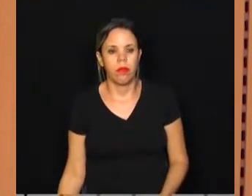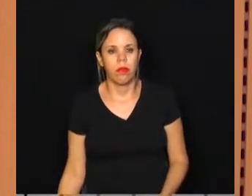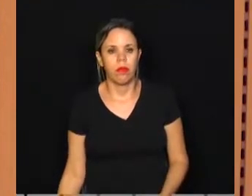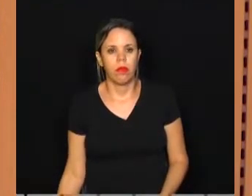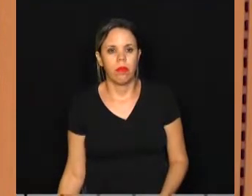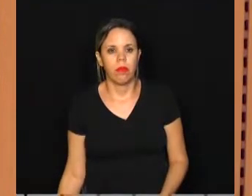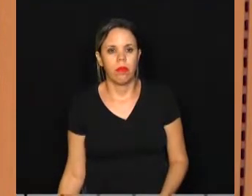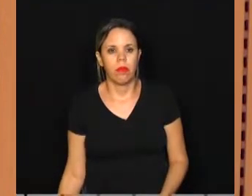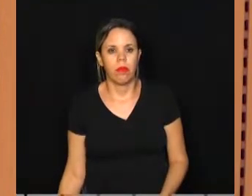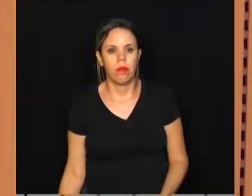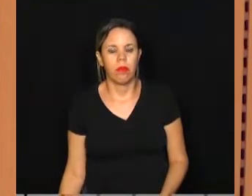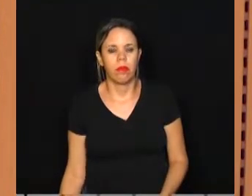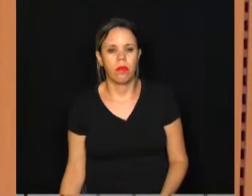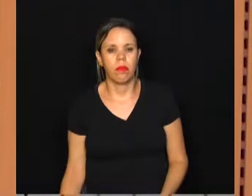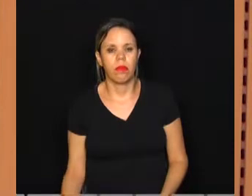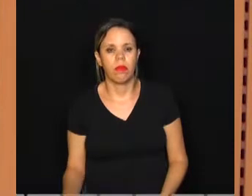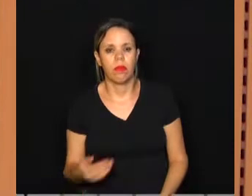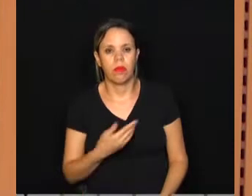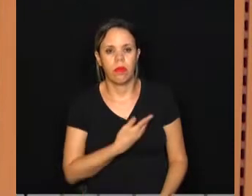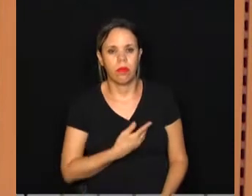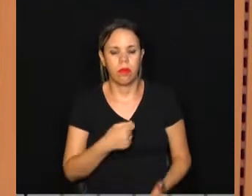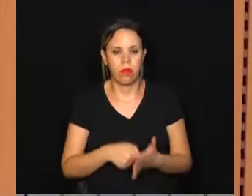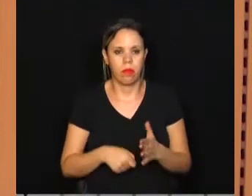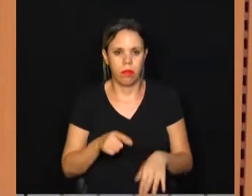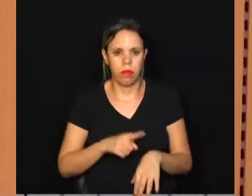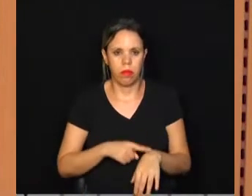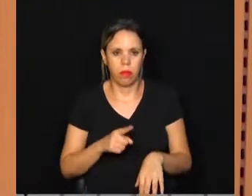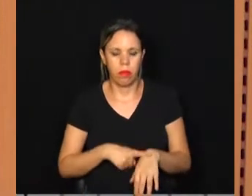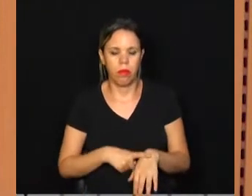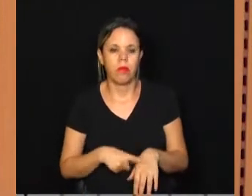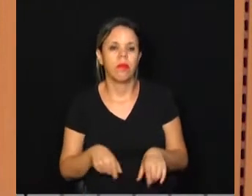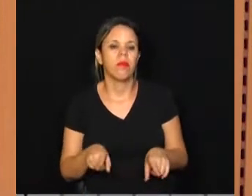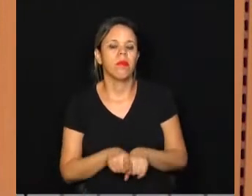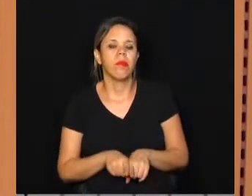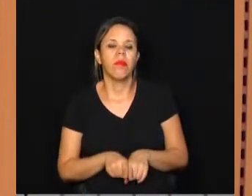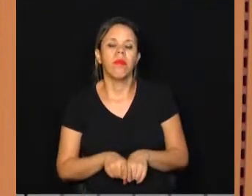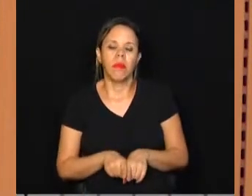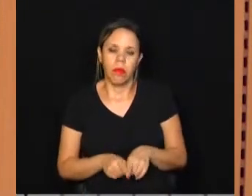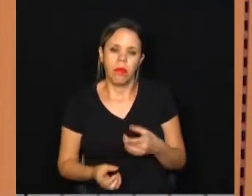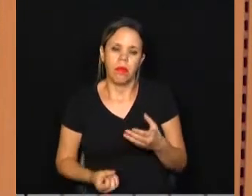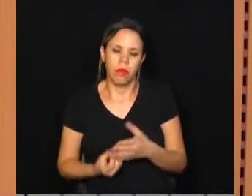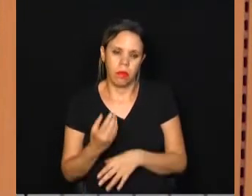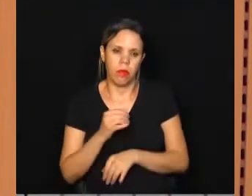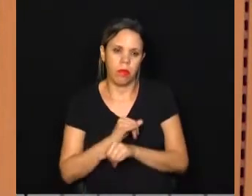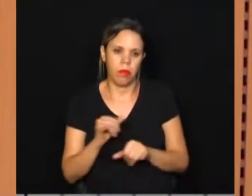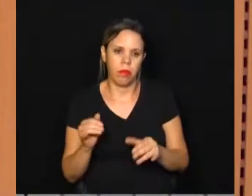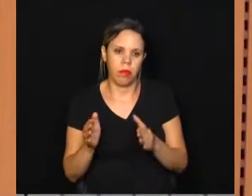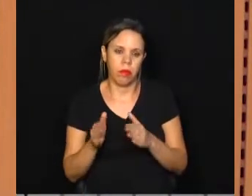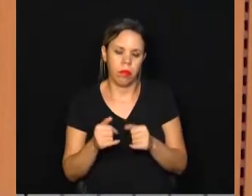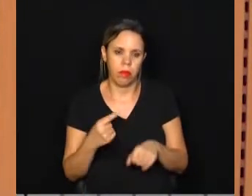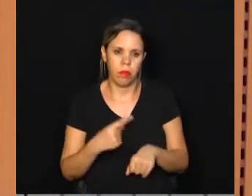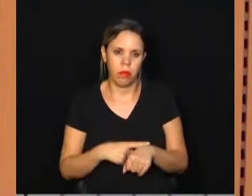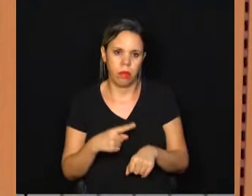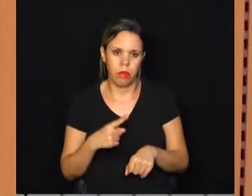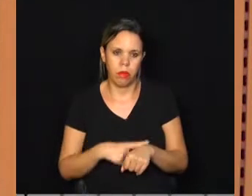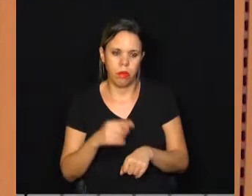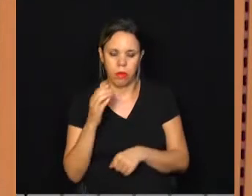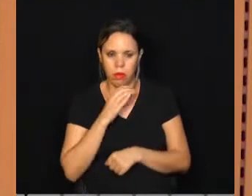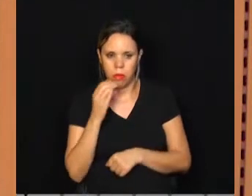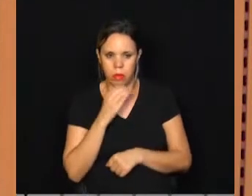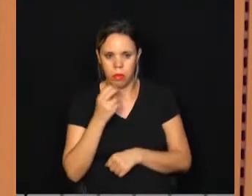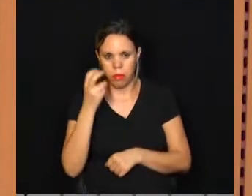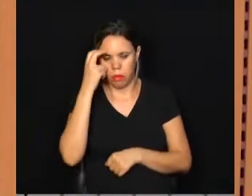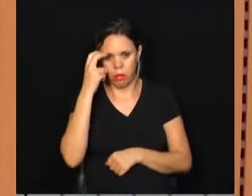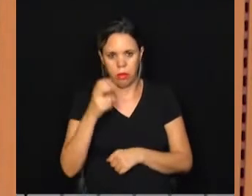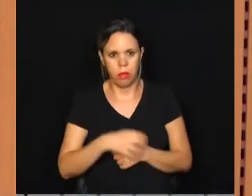semelhante, não só para esse momento, mas para que seja acionado no momento de emergência